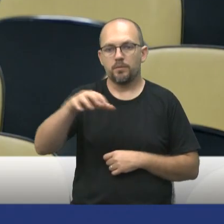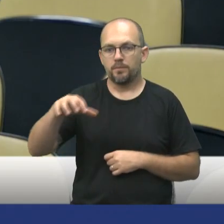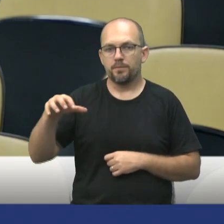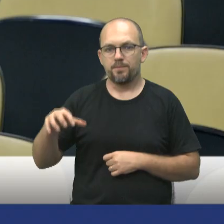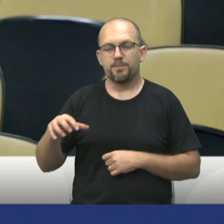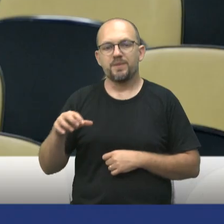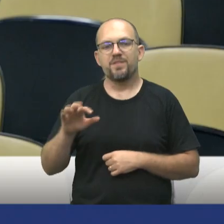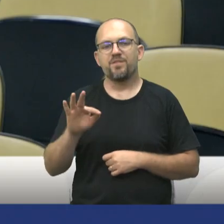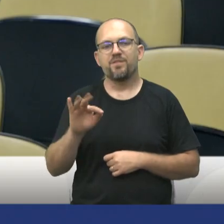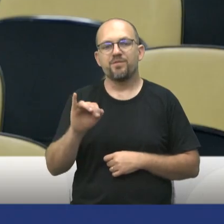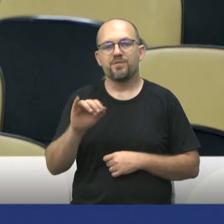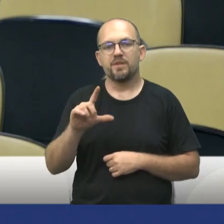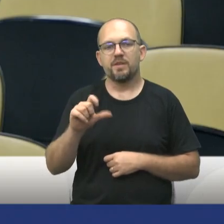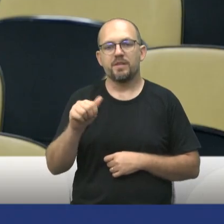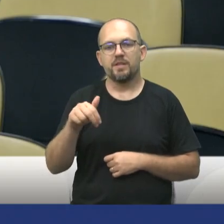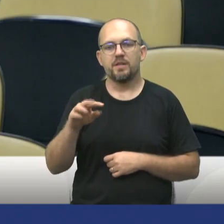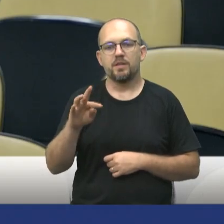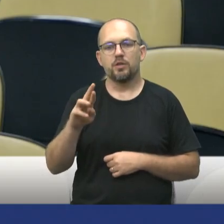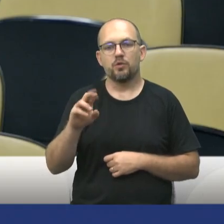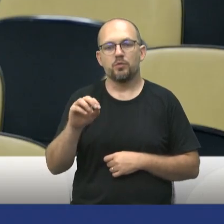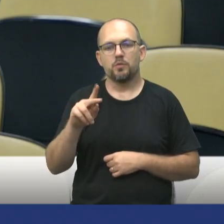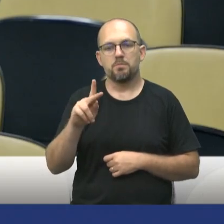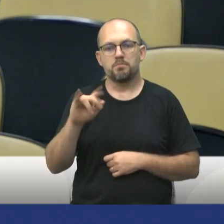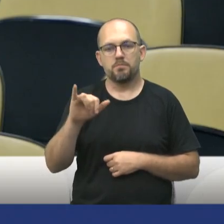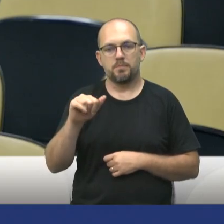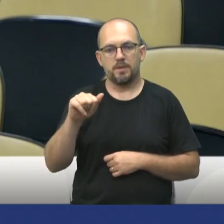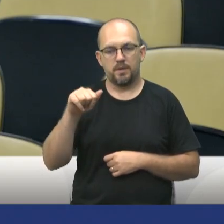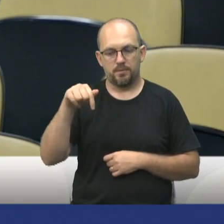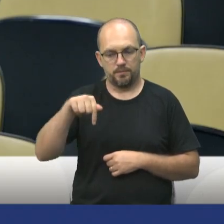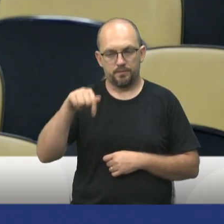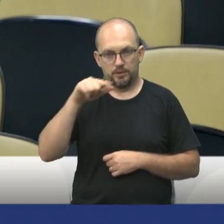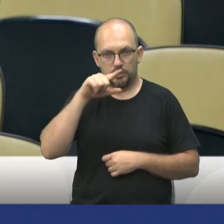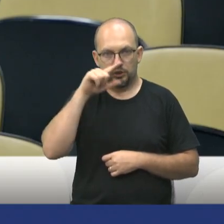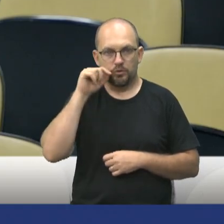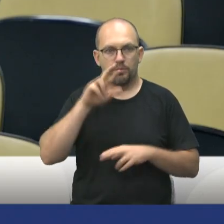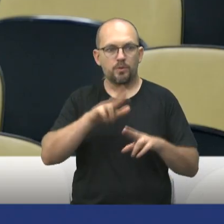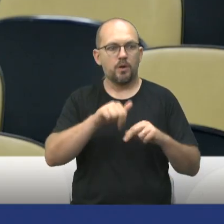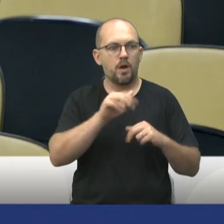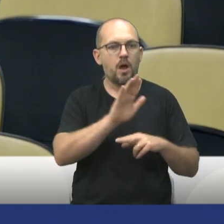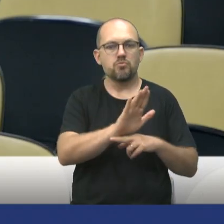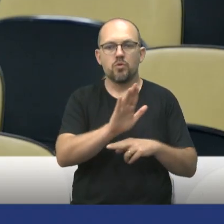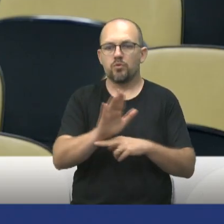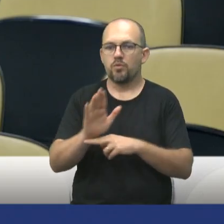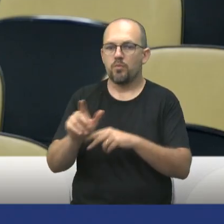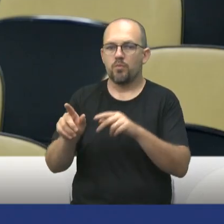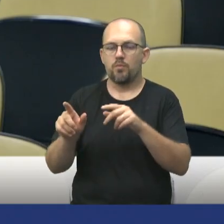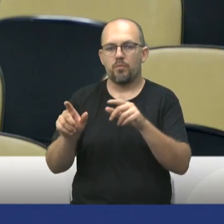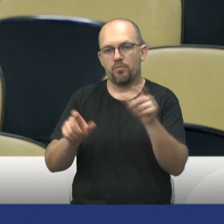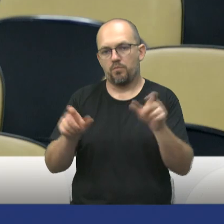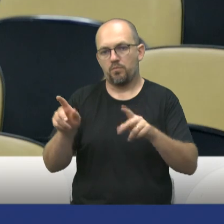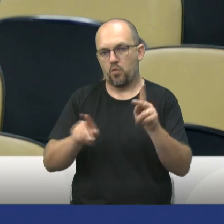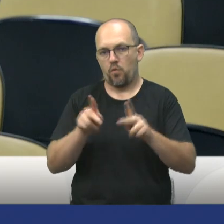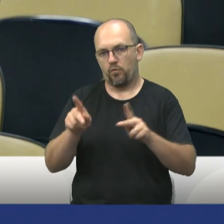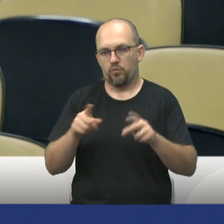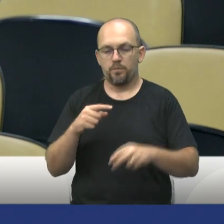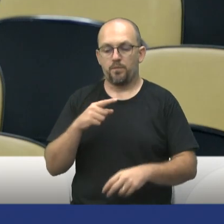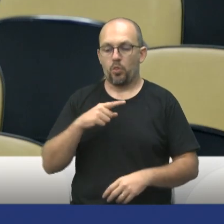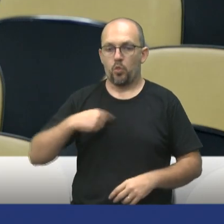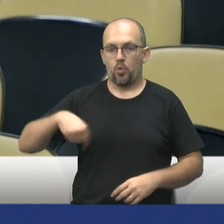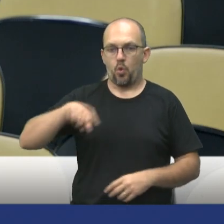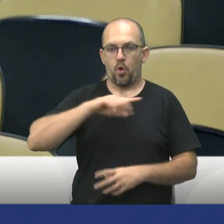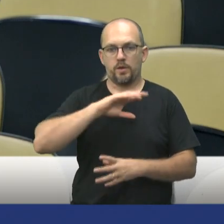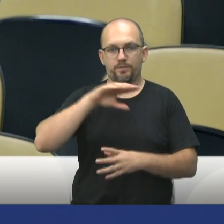Jaú para a prestação de serviço aos munícipes. Então, assim, nós que participamos da frente